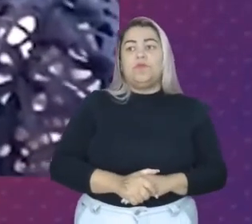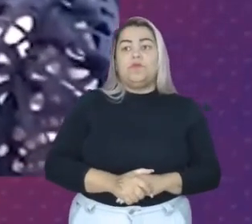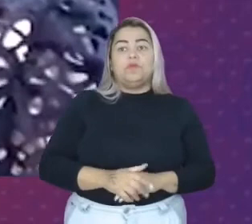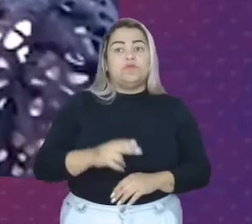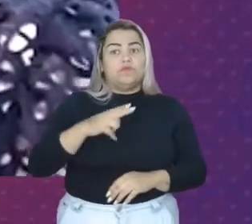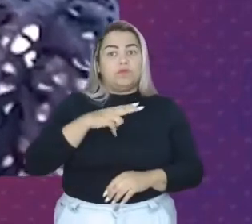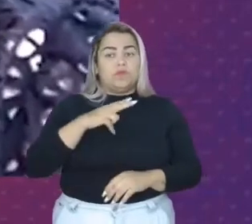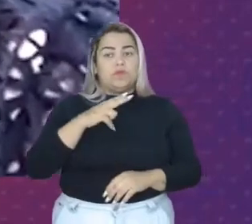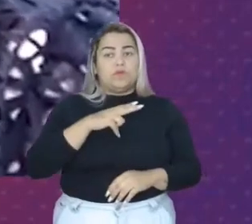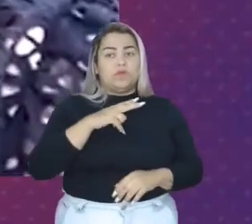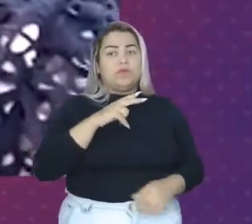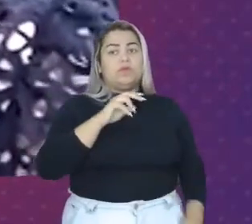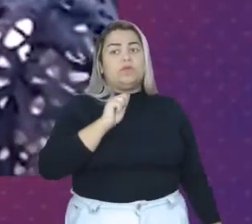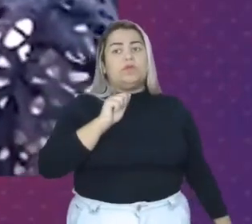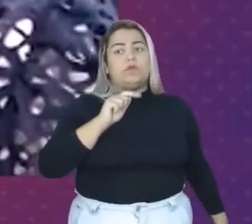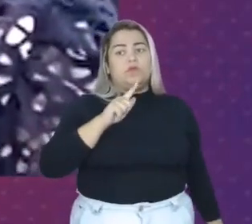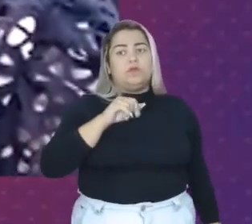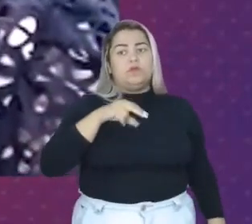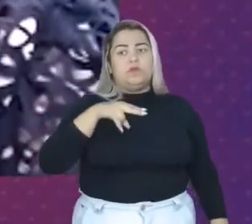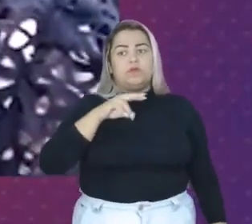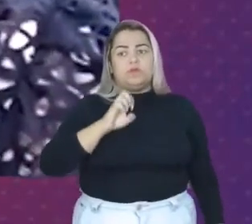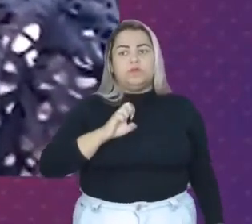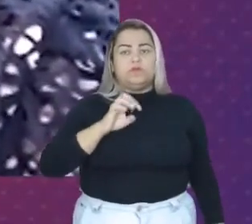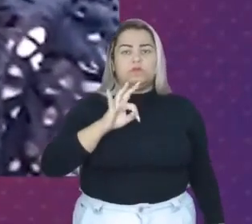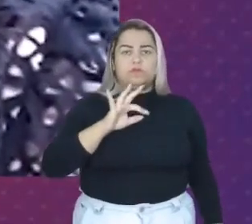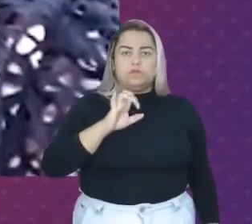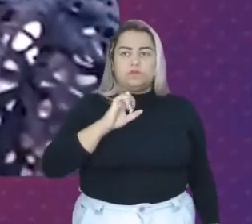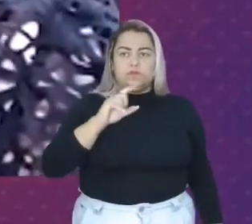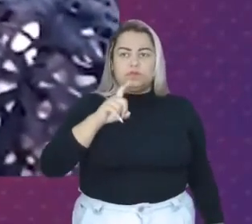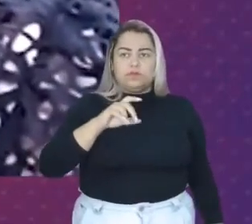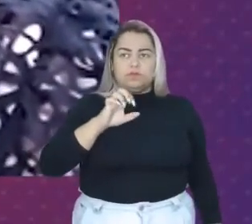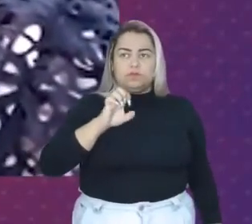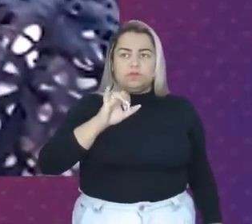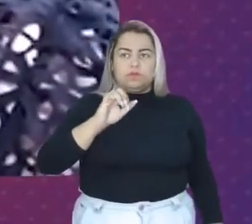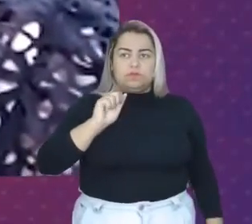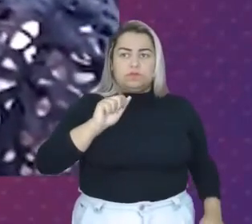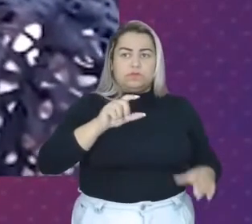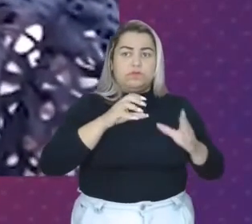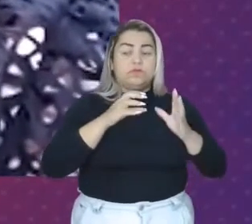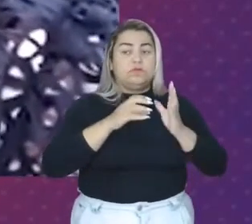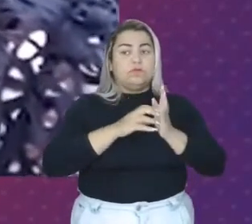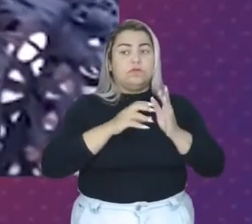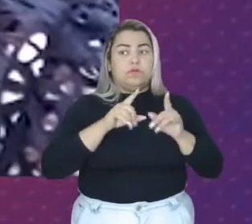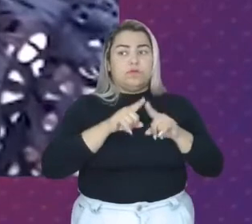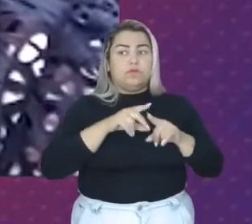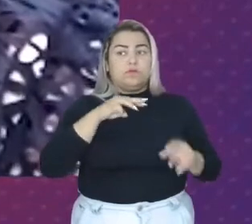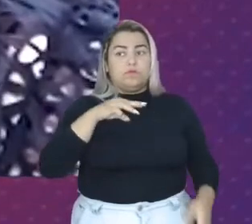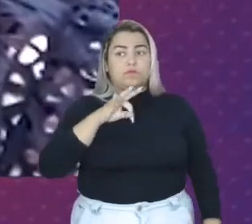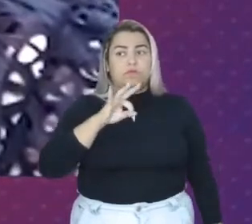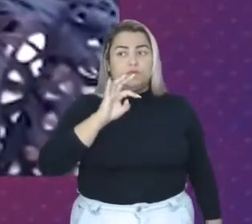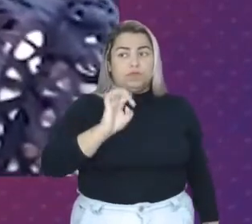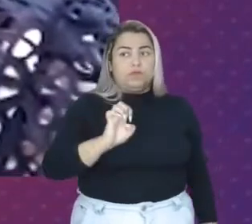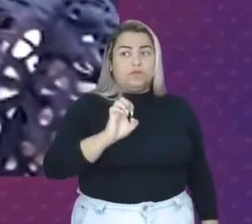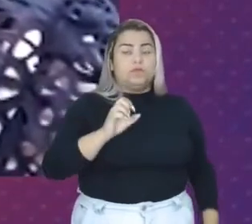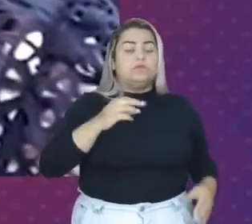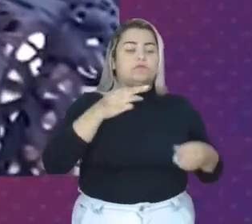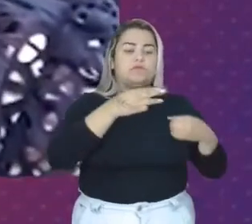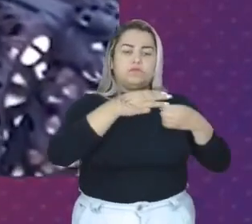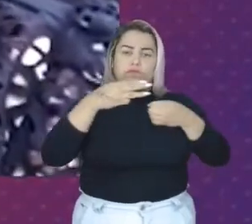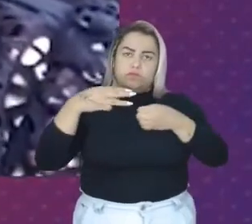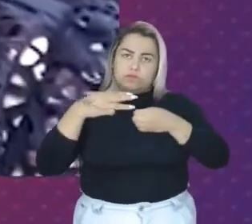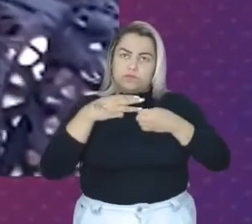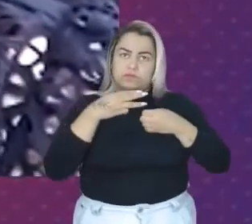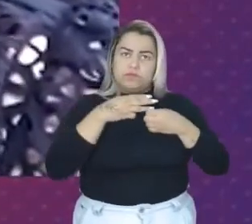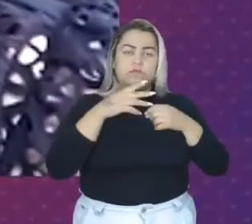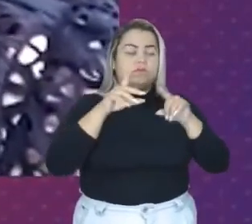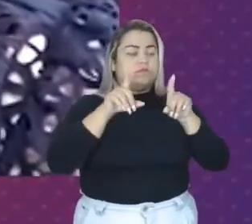videoaula. Sou Lene Teixeira, sou de Ipatinga, Minas Gerais, secretária de Mulheres do município, fui vereadora